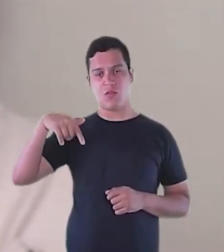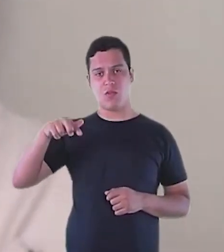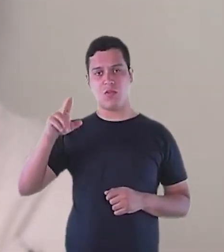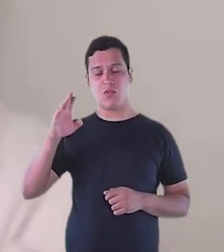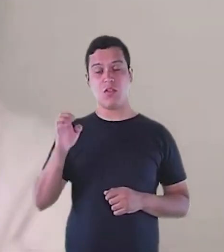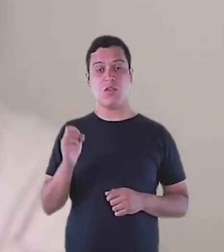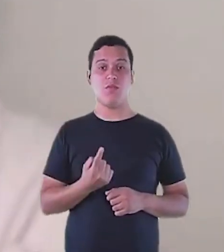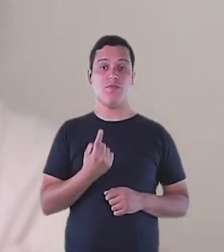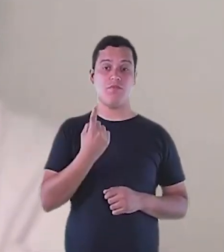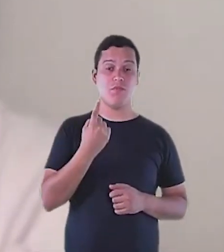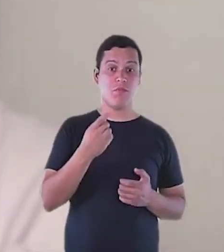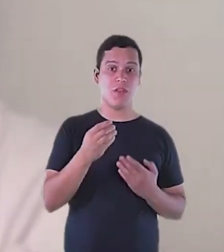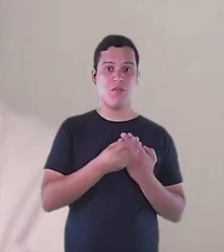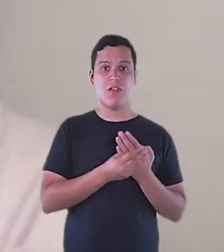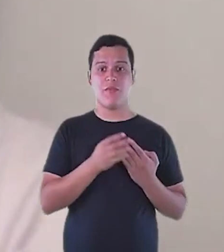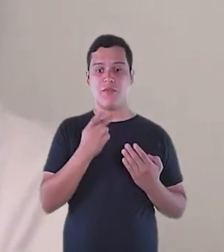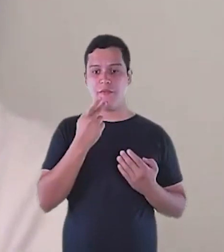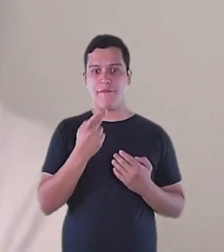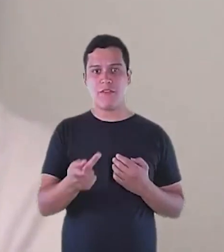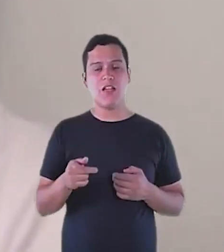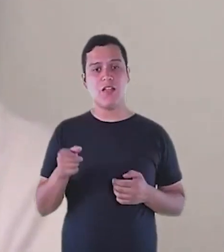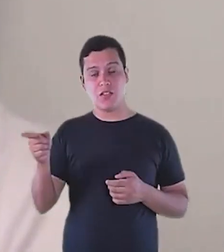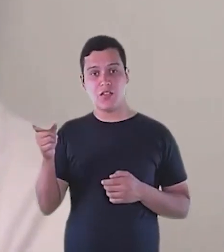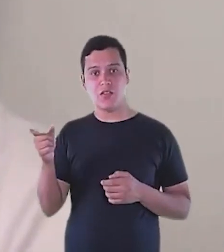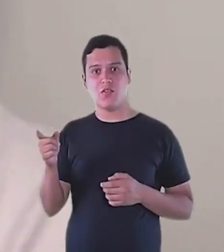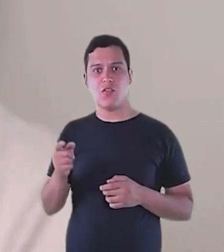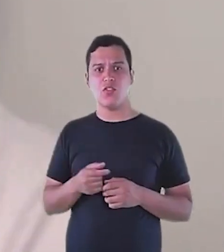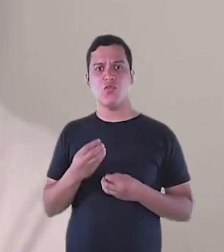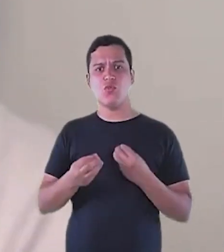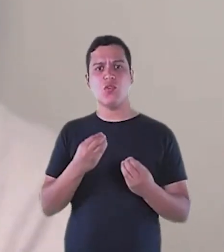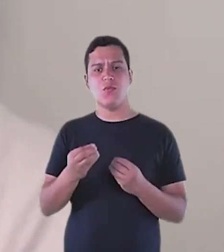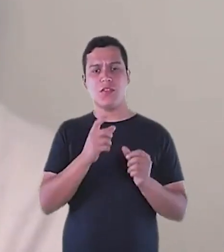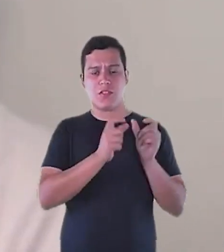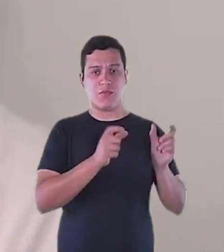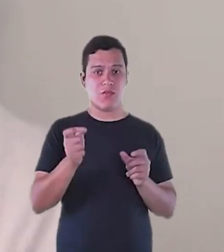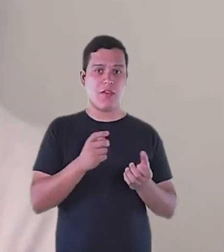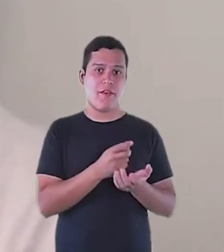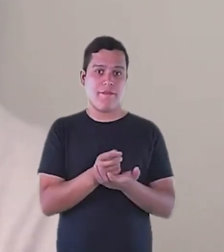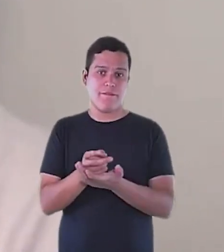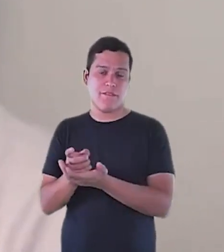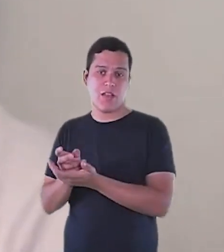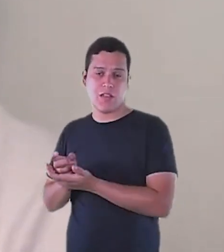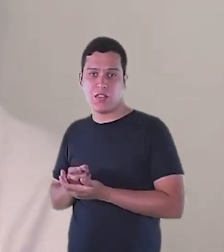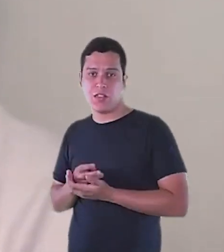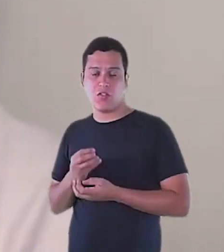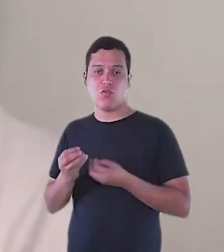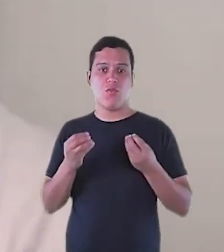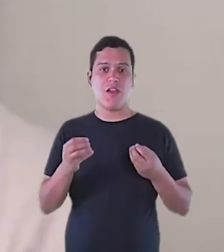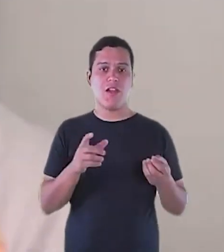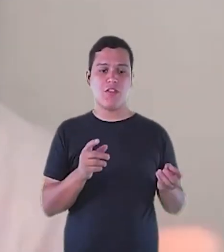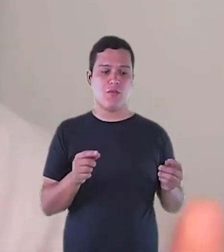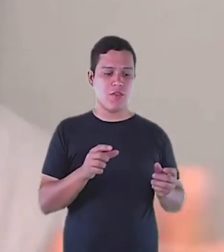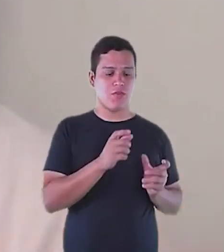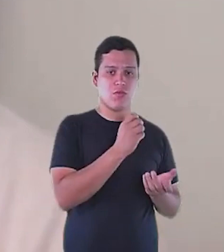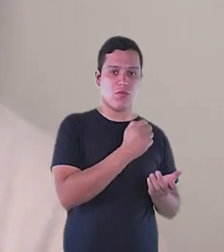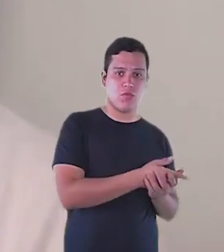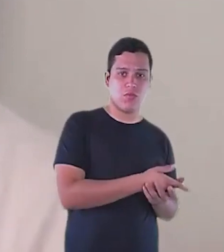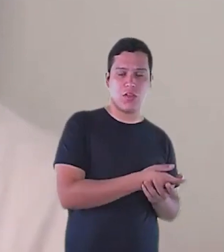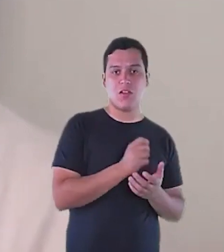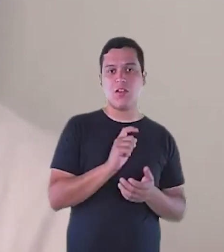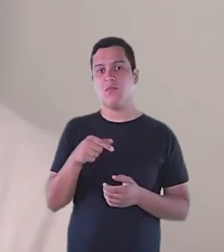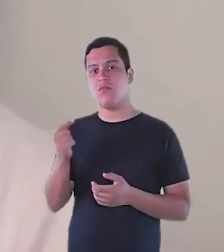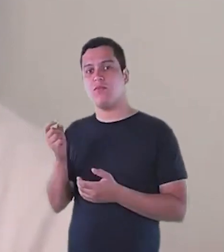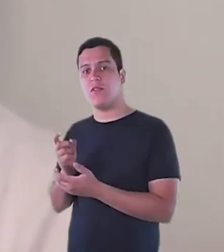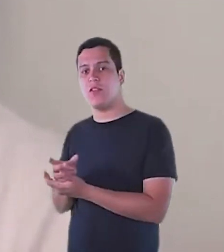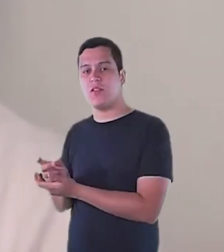ele vai até a morte de Zumbi dos Palmares, no dia 20 de novembro de 1695. Portanto, ele cobre ali